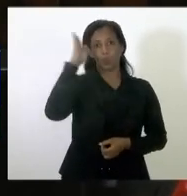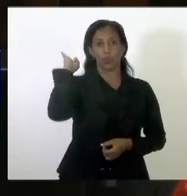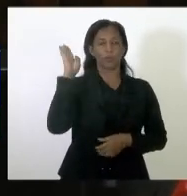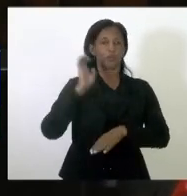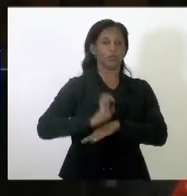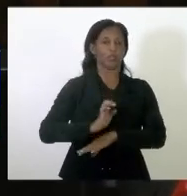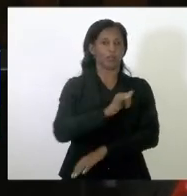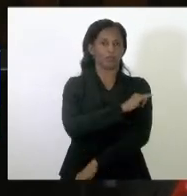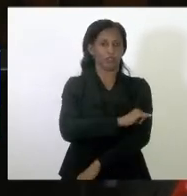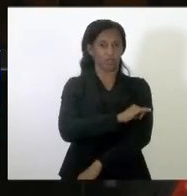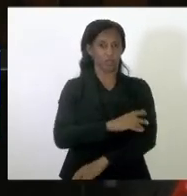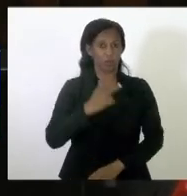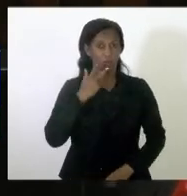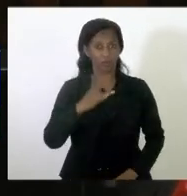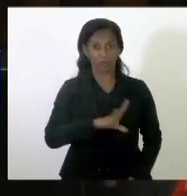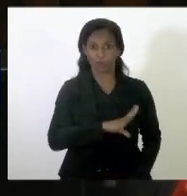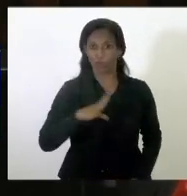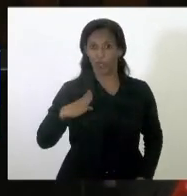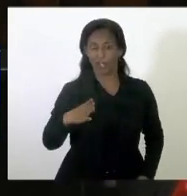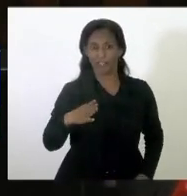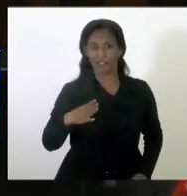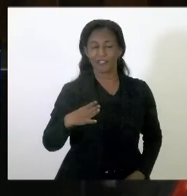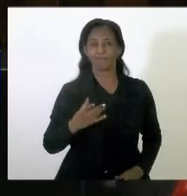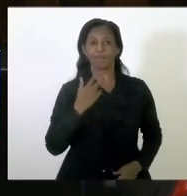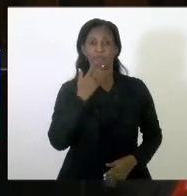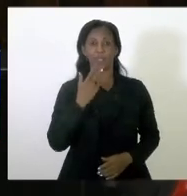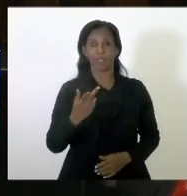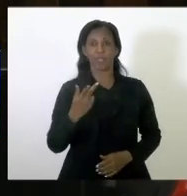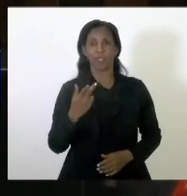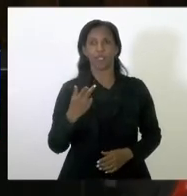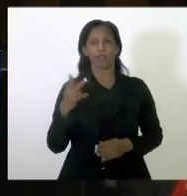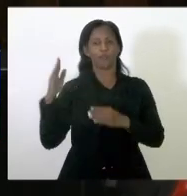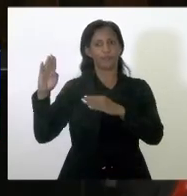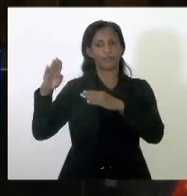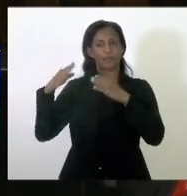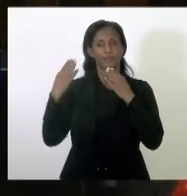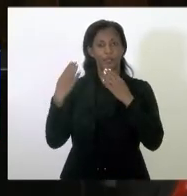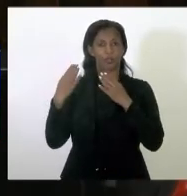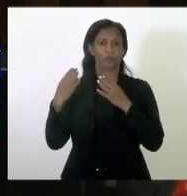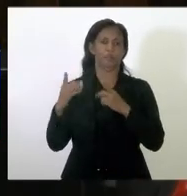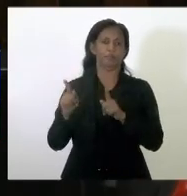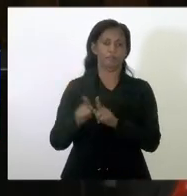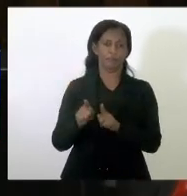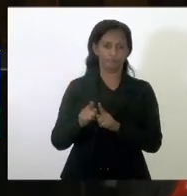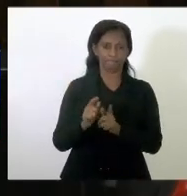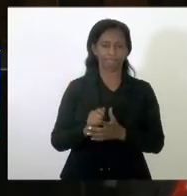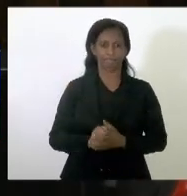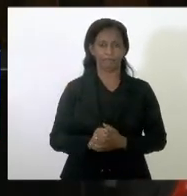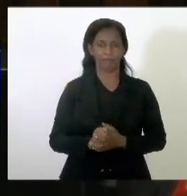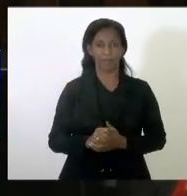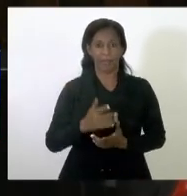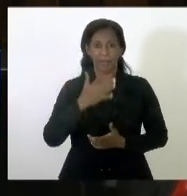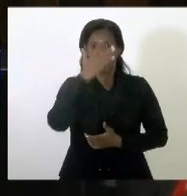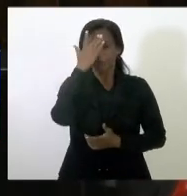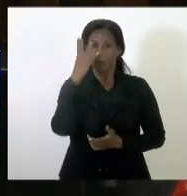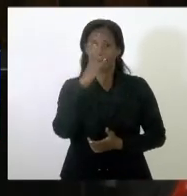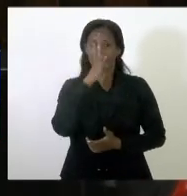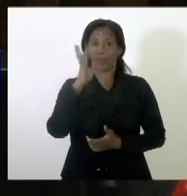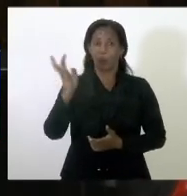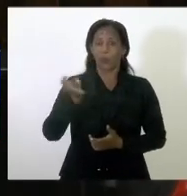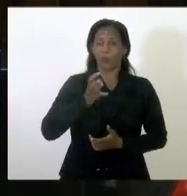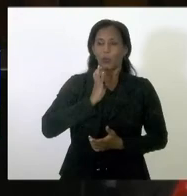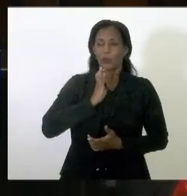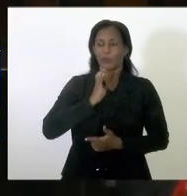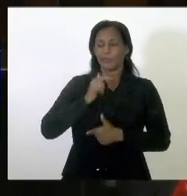Janeiro. Quando eu falo de coragem, deputada Tia Ju, eu fui vítima de ataques recentes, daqueles que me acusam de trabalhar. Aí eu